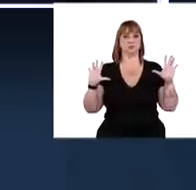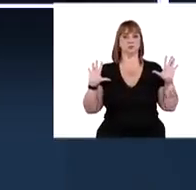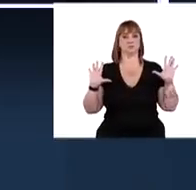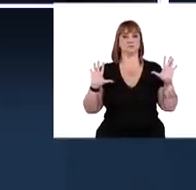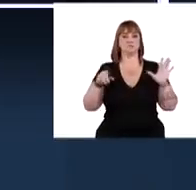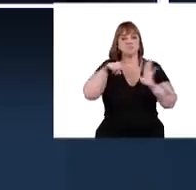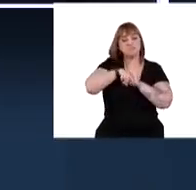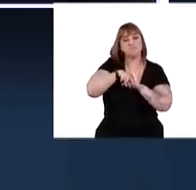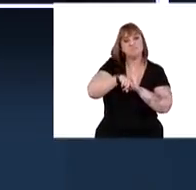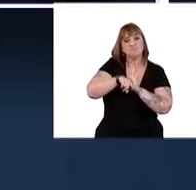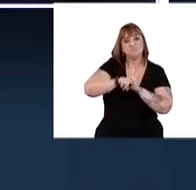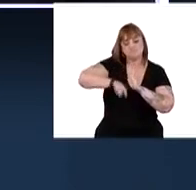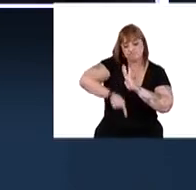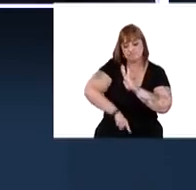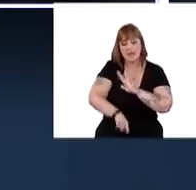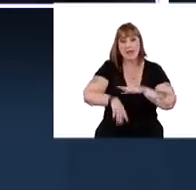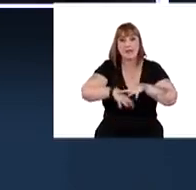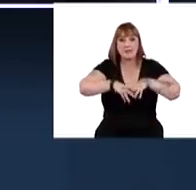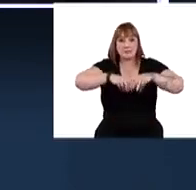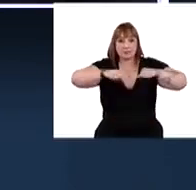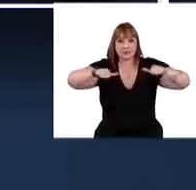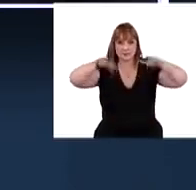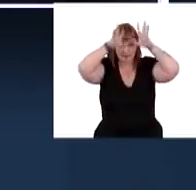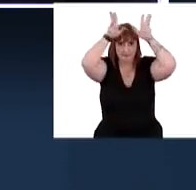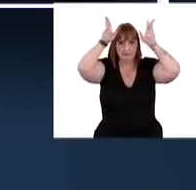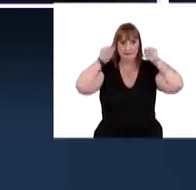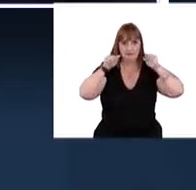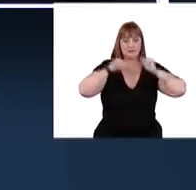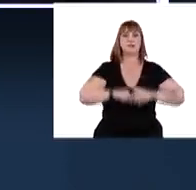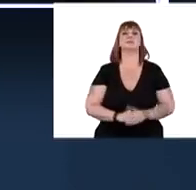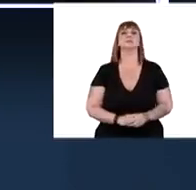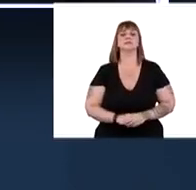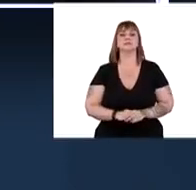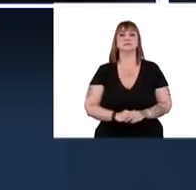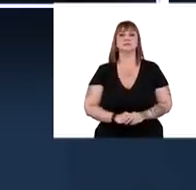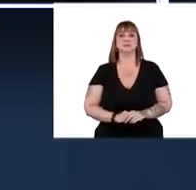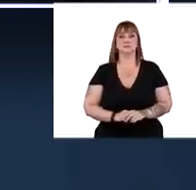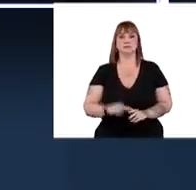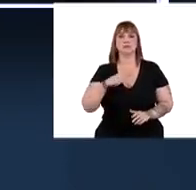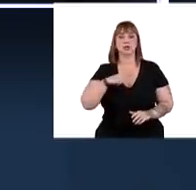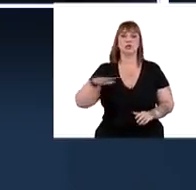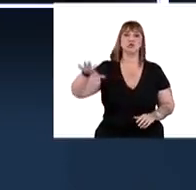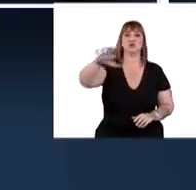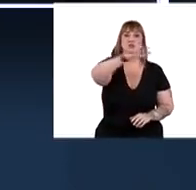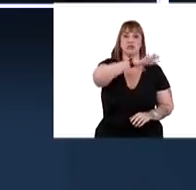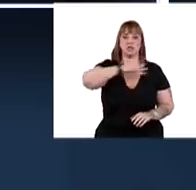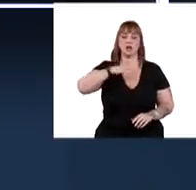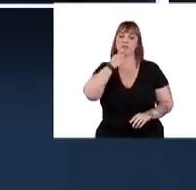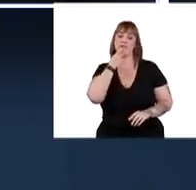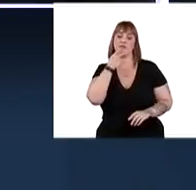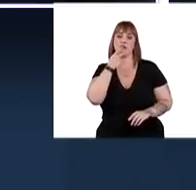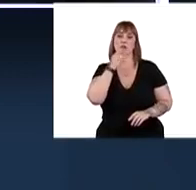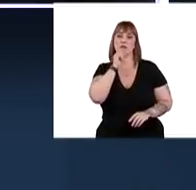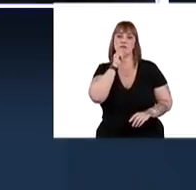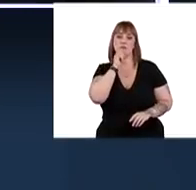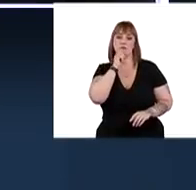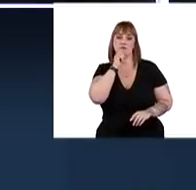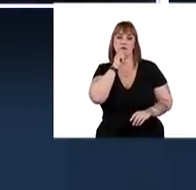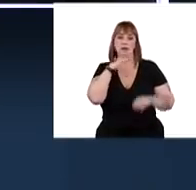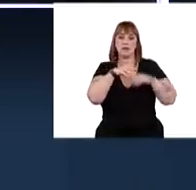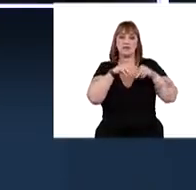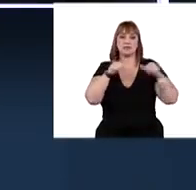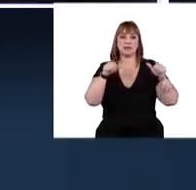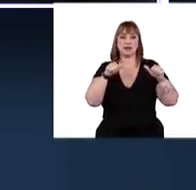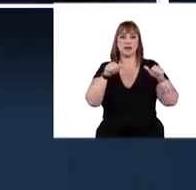a exploração mineral em terras indígenas. Tem o Código da Mineração, que é esse geral aí, né, que eles tratam, por exemplo, até as terras indígenas como